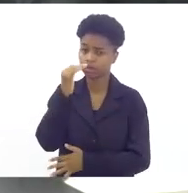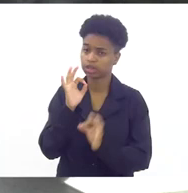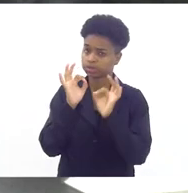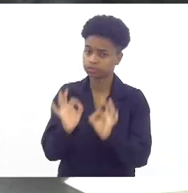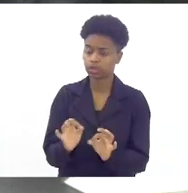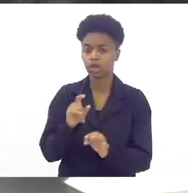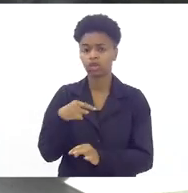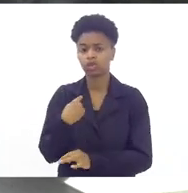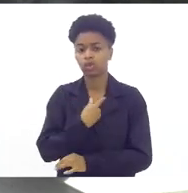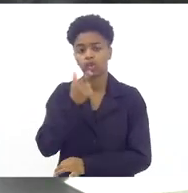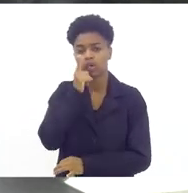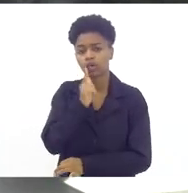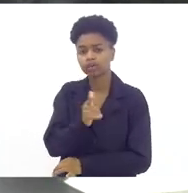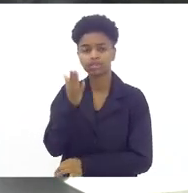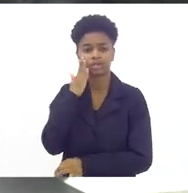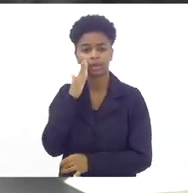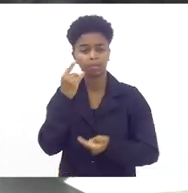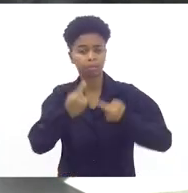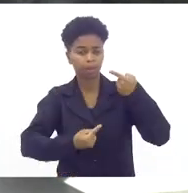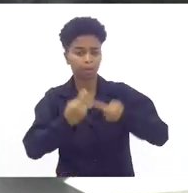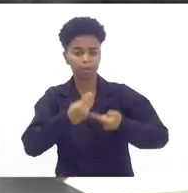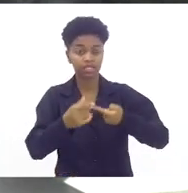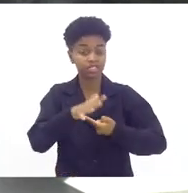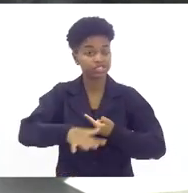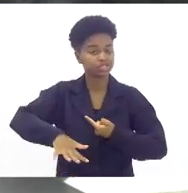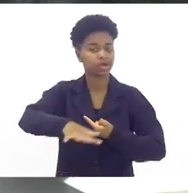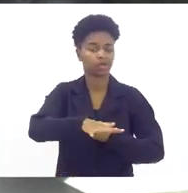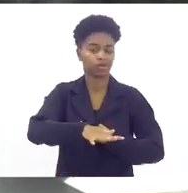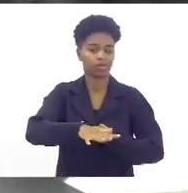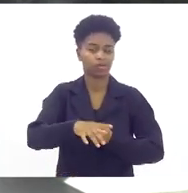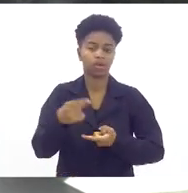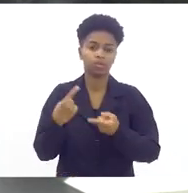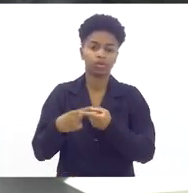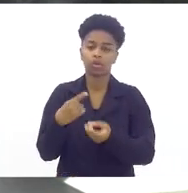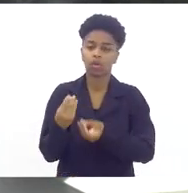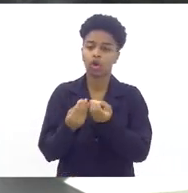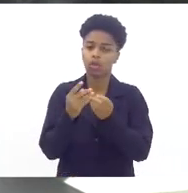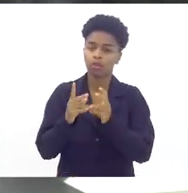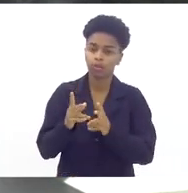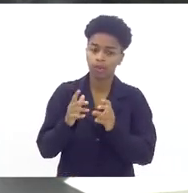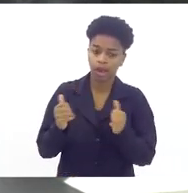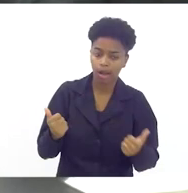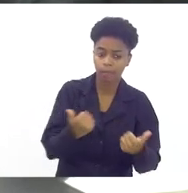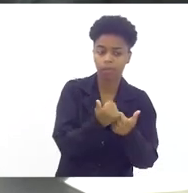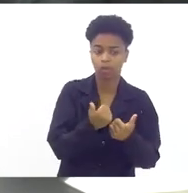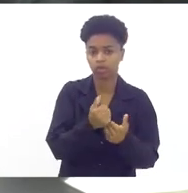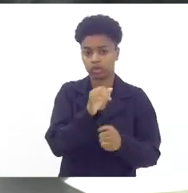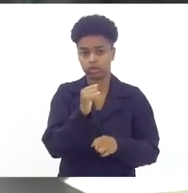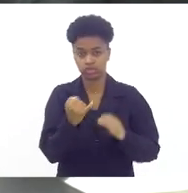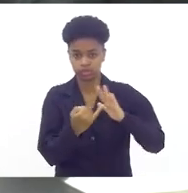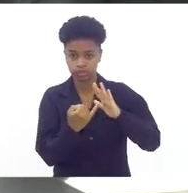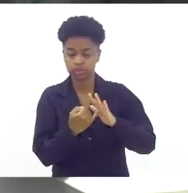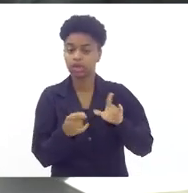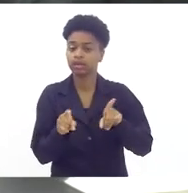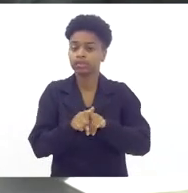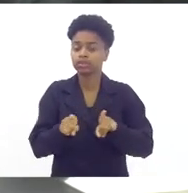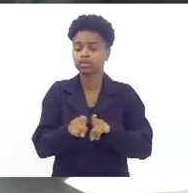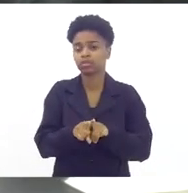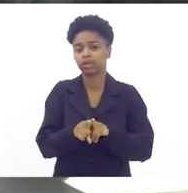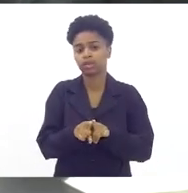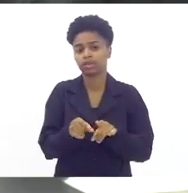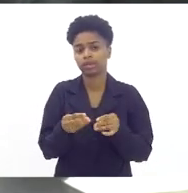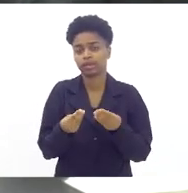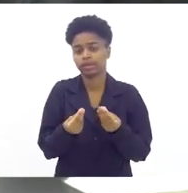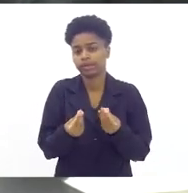que a gente tenha condições de fazer esse debate amplamente pelo fortalecimento na instituição é e pelo por essa